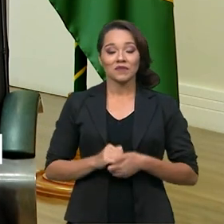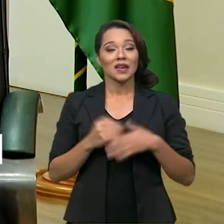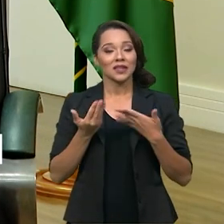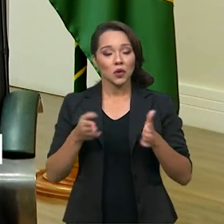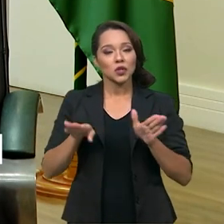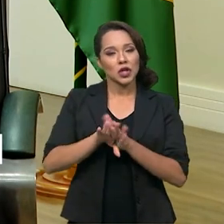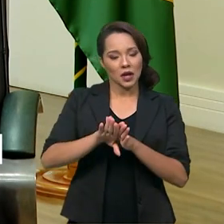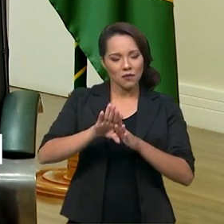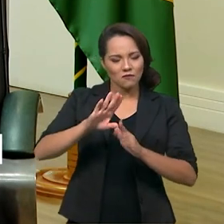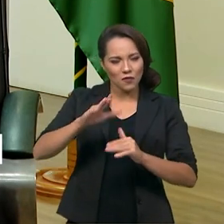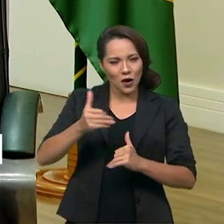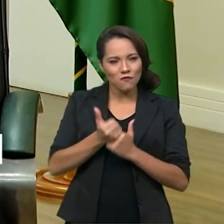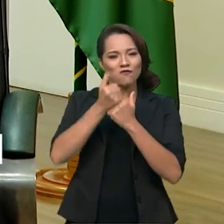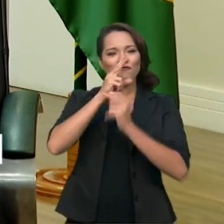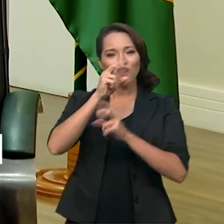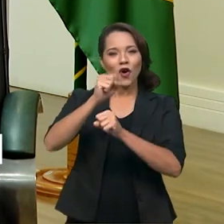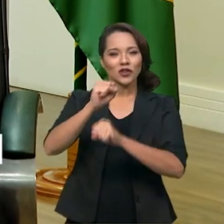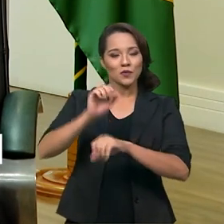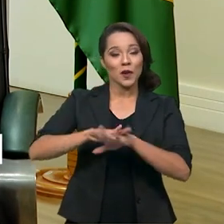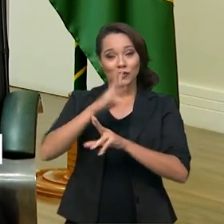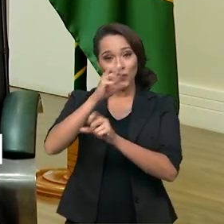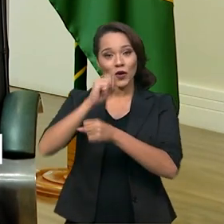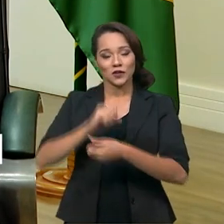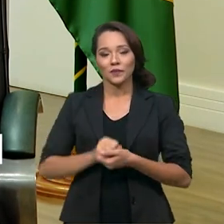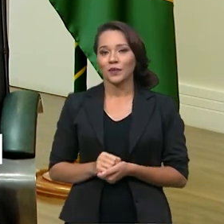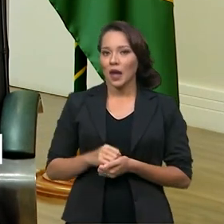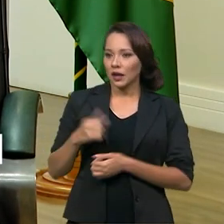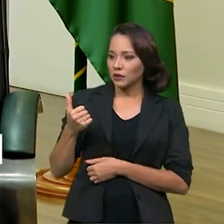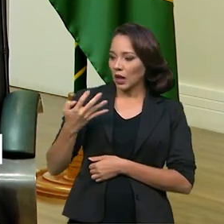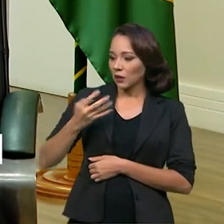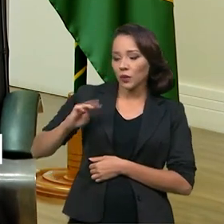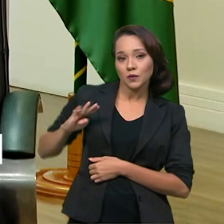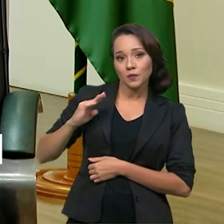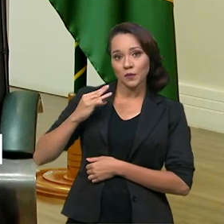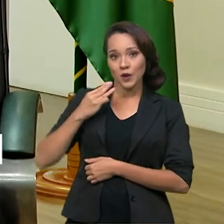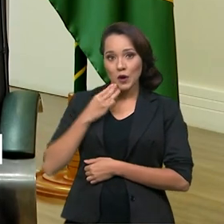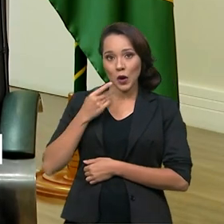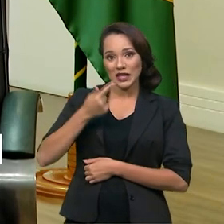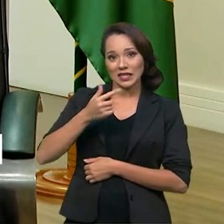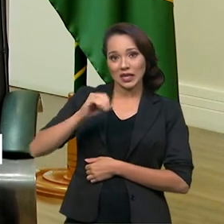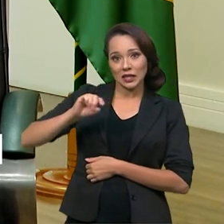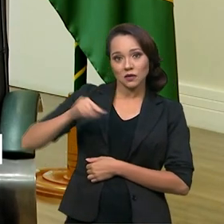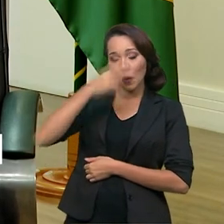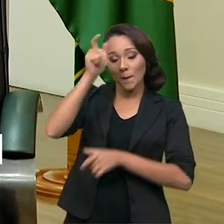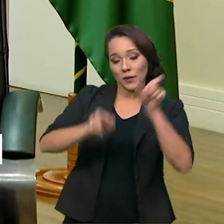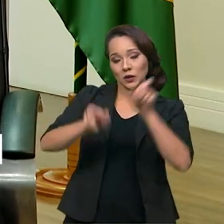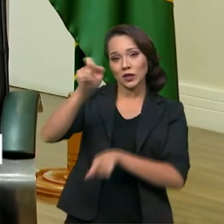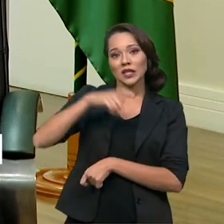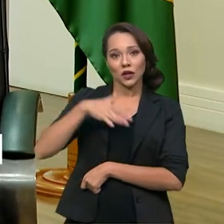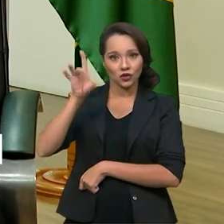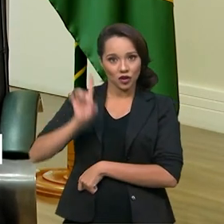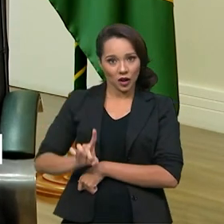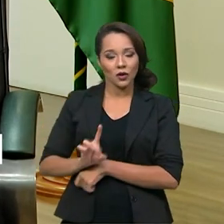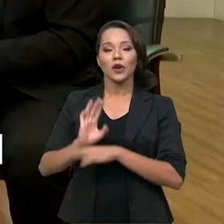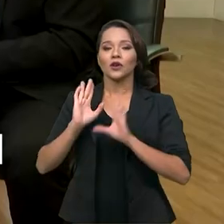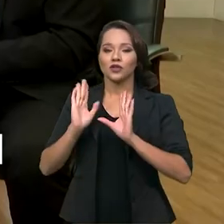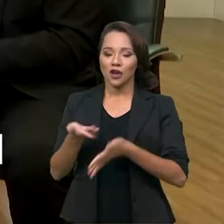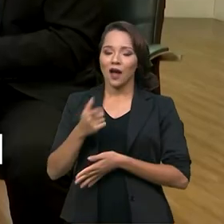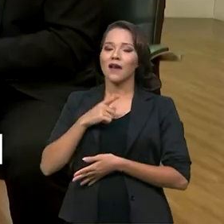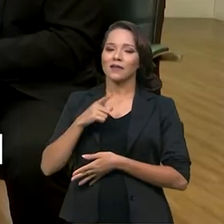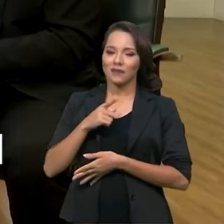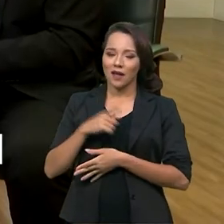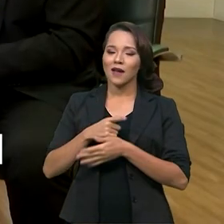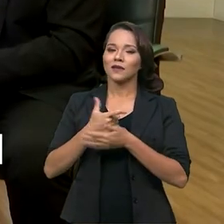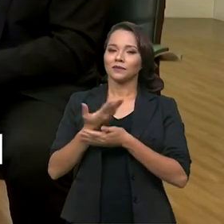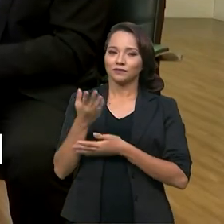portanto, reforçado. Inclusive, além dos 14 milhões e 700 mil beneficiários que já estão contemplados